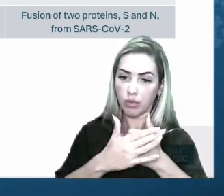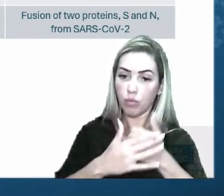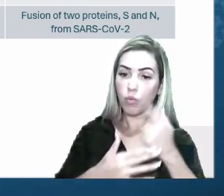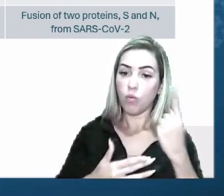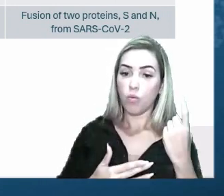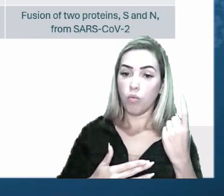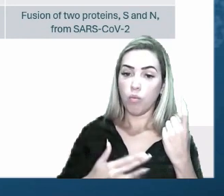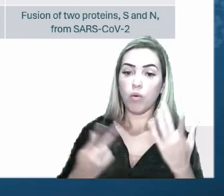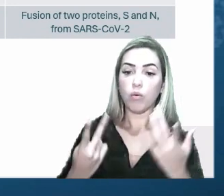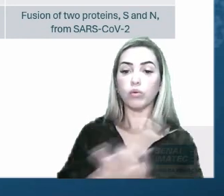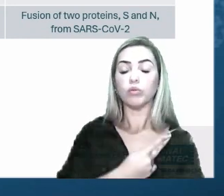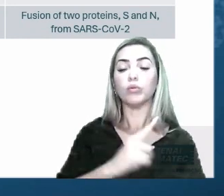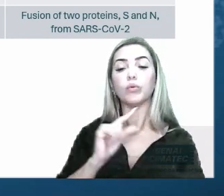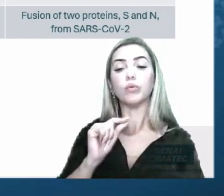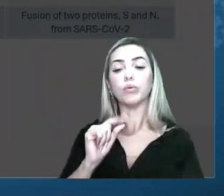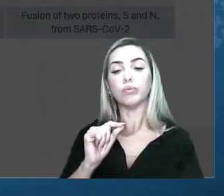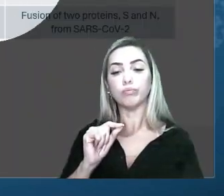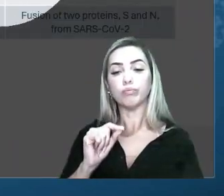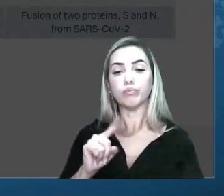foi